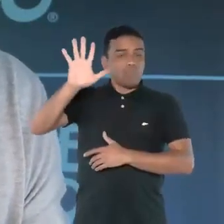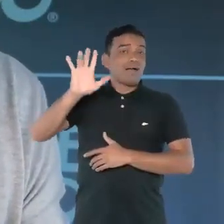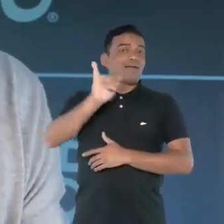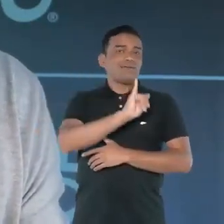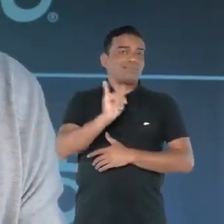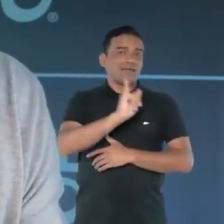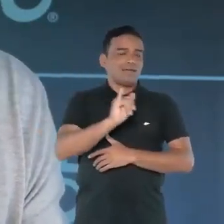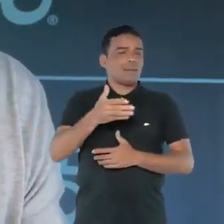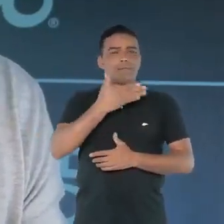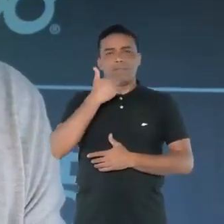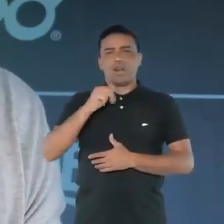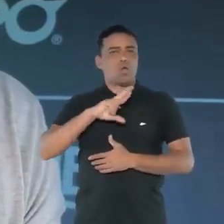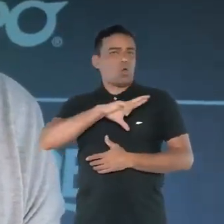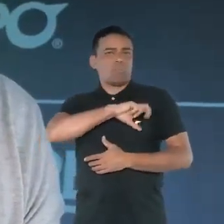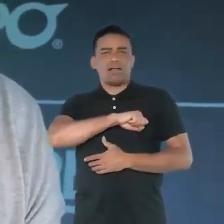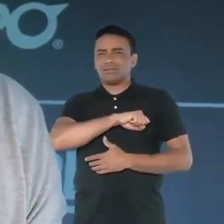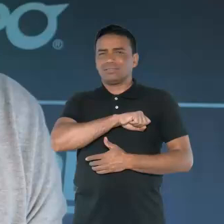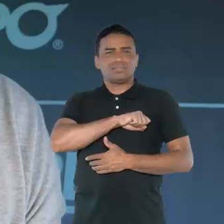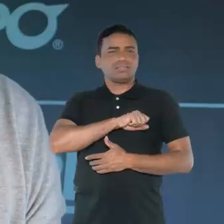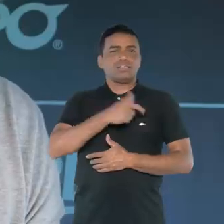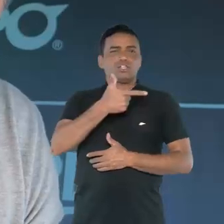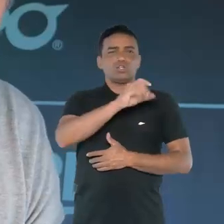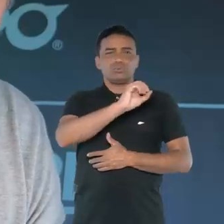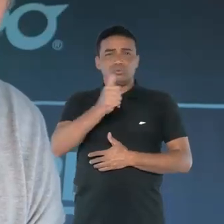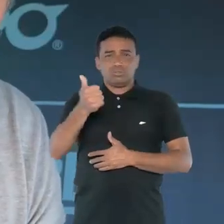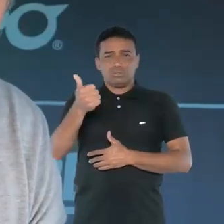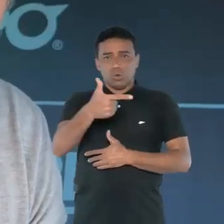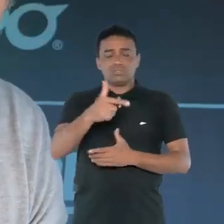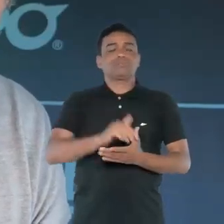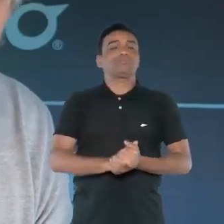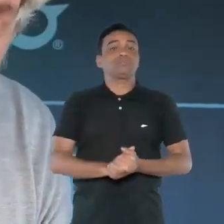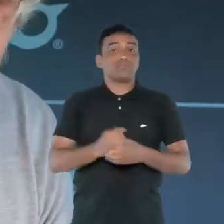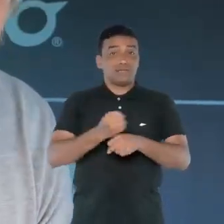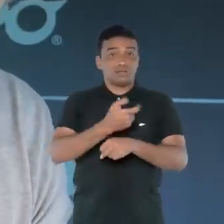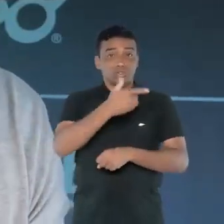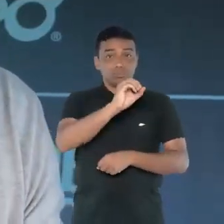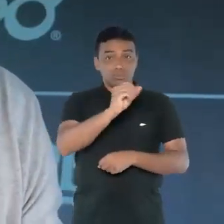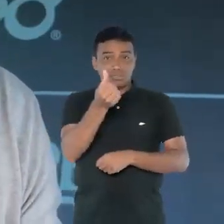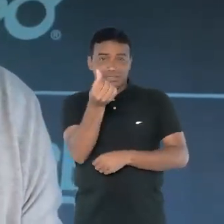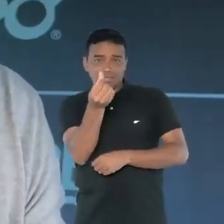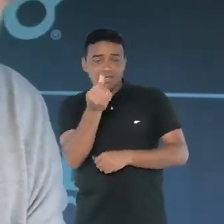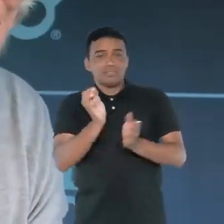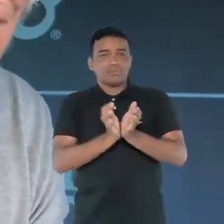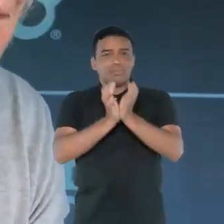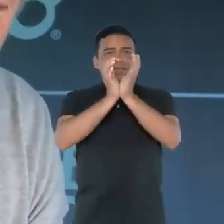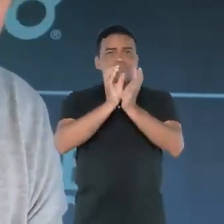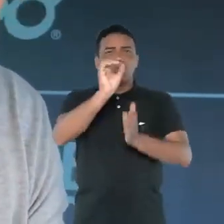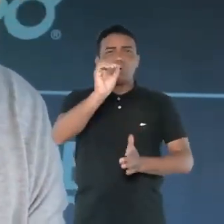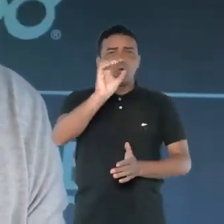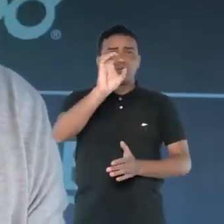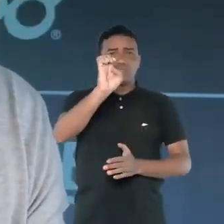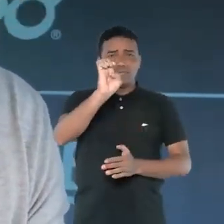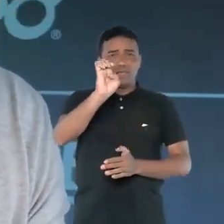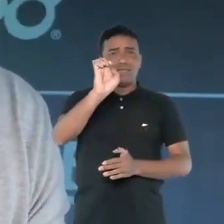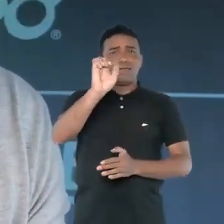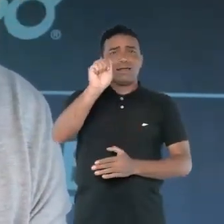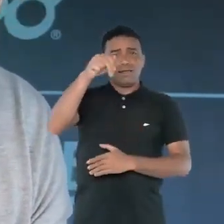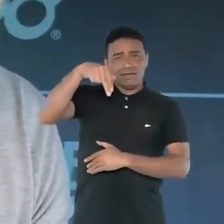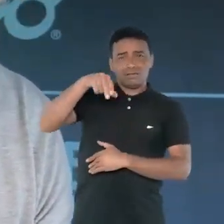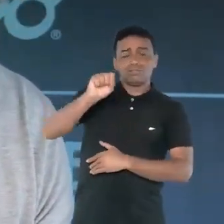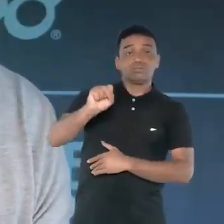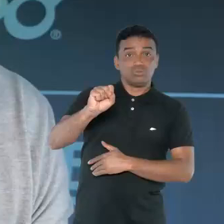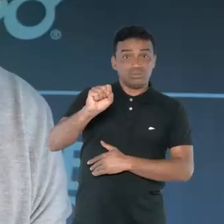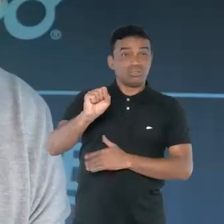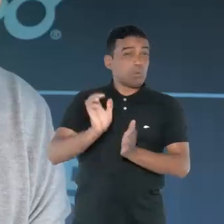melhor romance europeu de 2012. Em 2016, com Galveias, recebeu o prêmio Oceanos. Suas obras foram